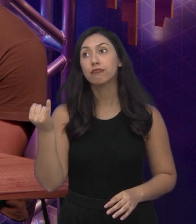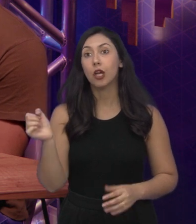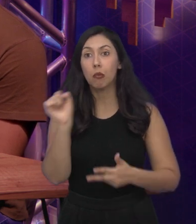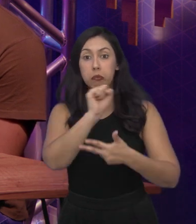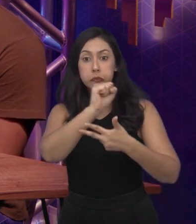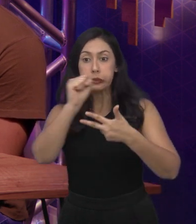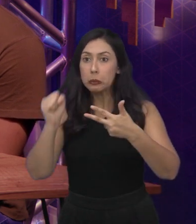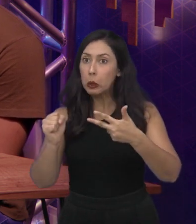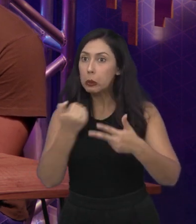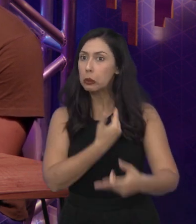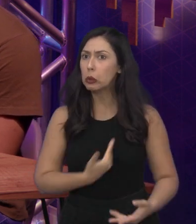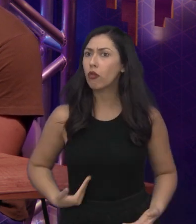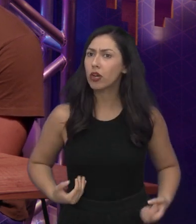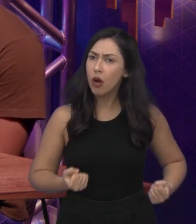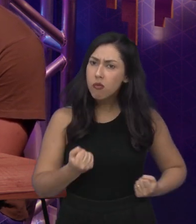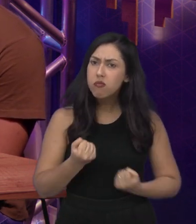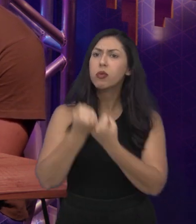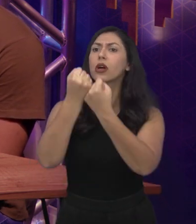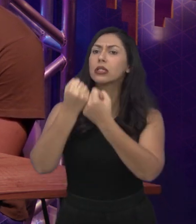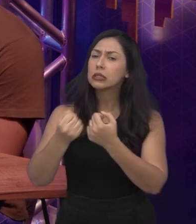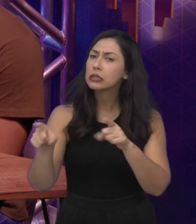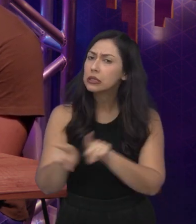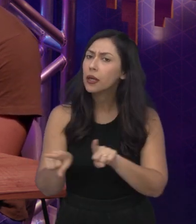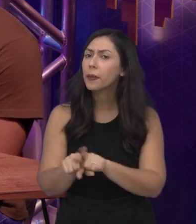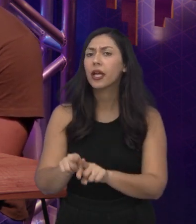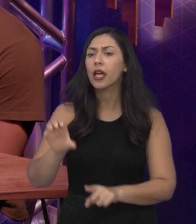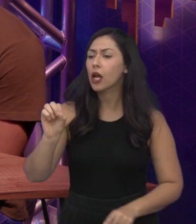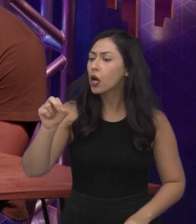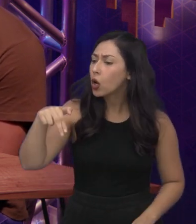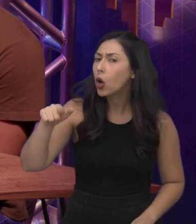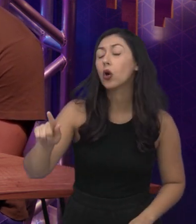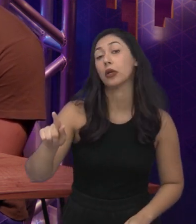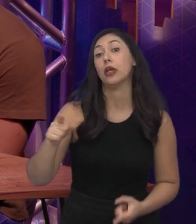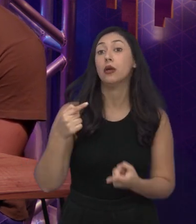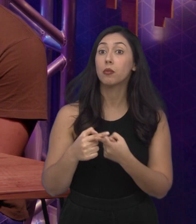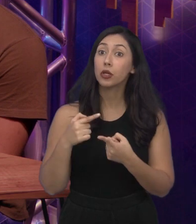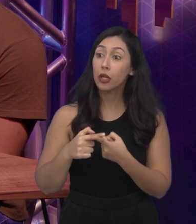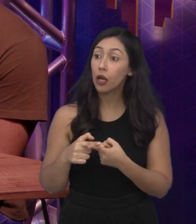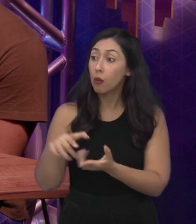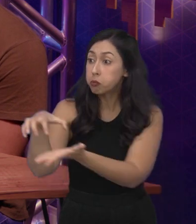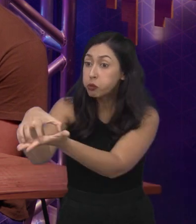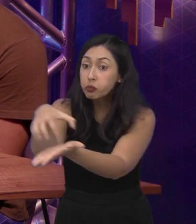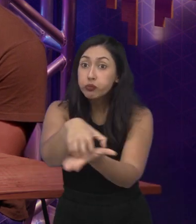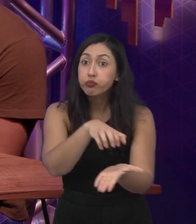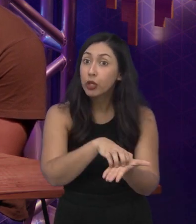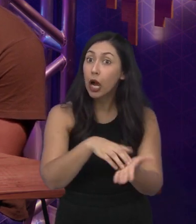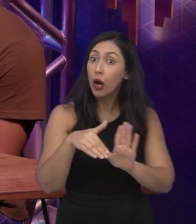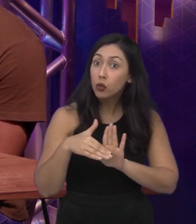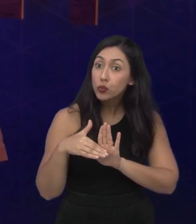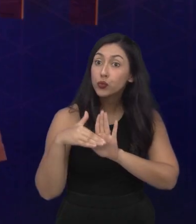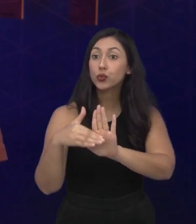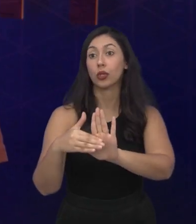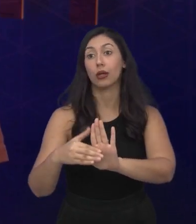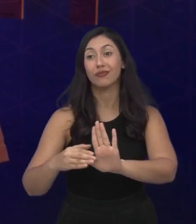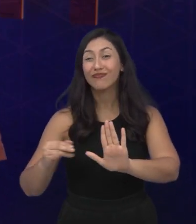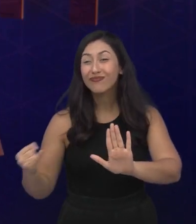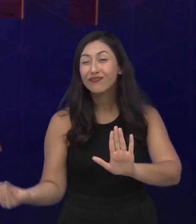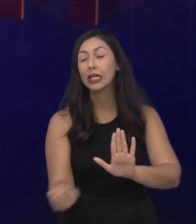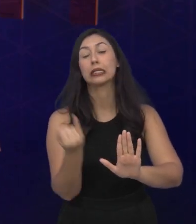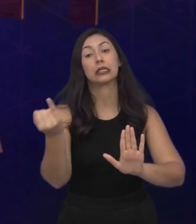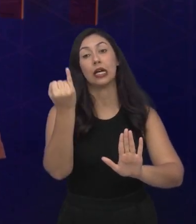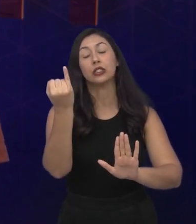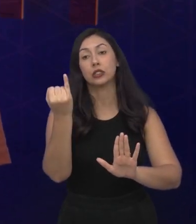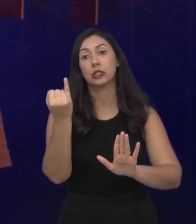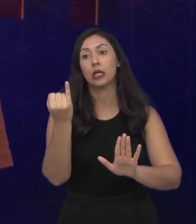público, né, apoie também essas ONGs, porque elas têm um papel fundamental na